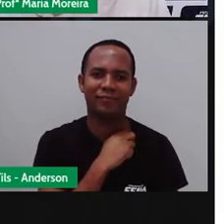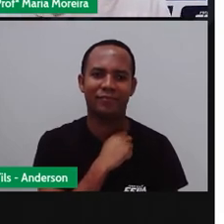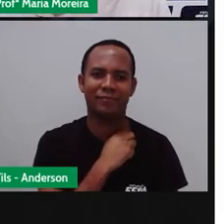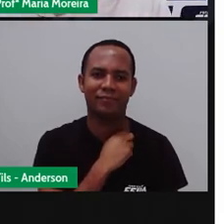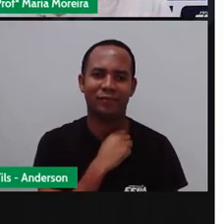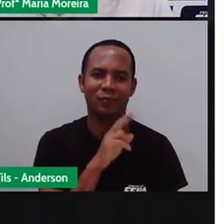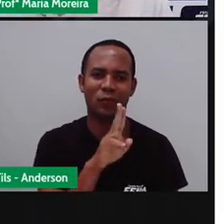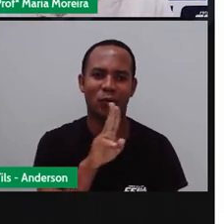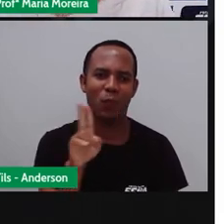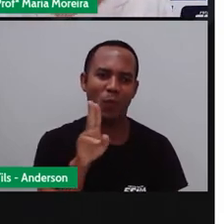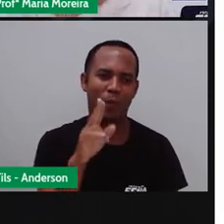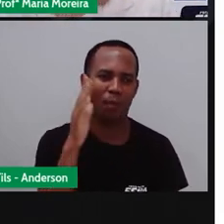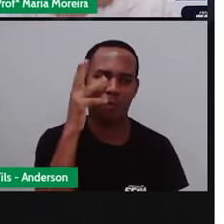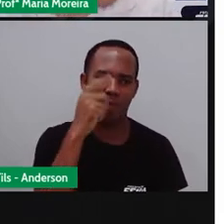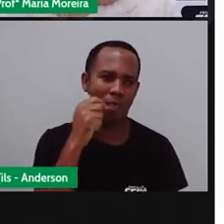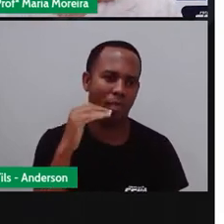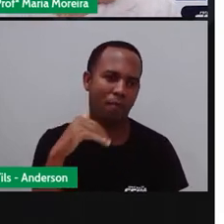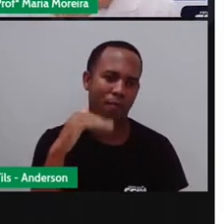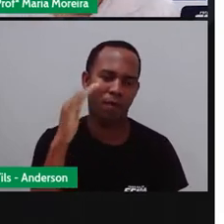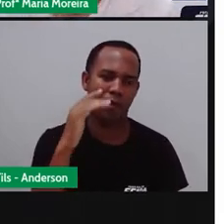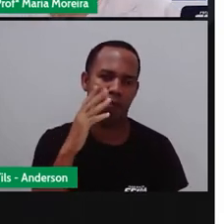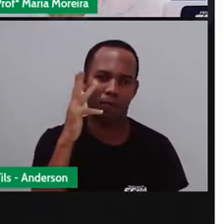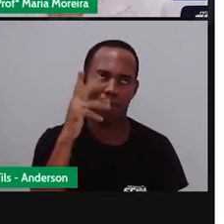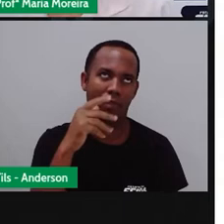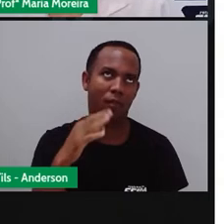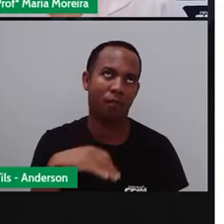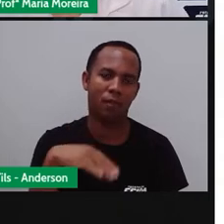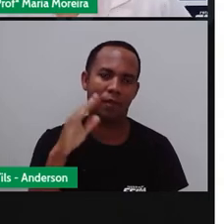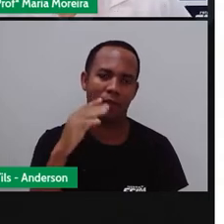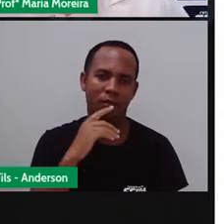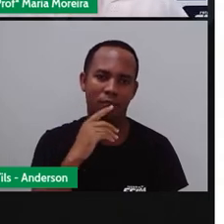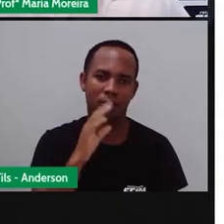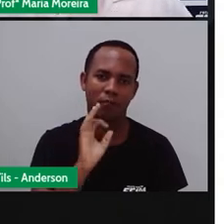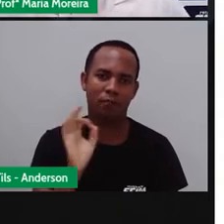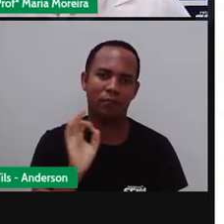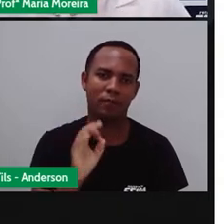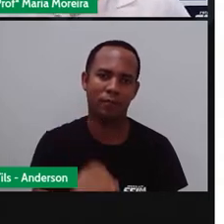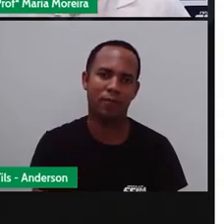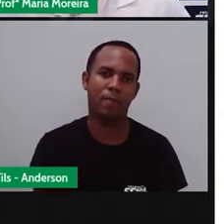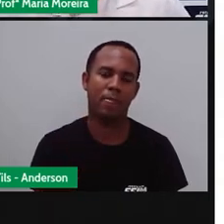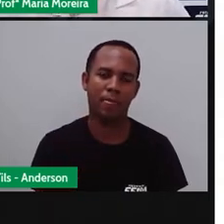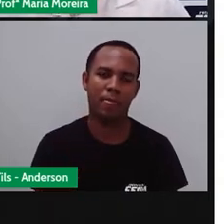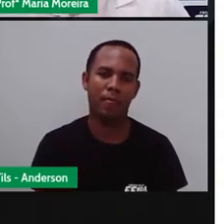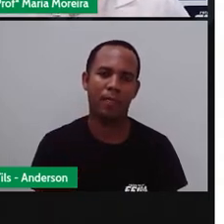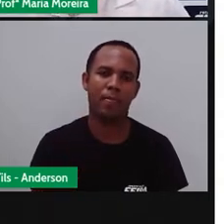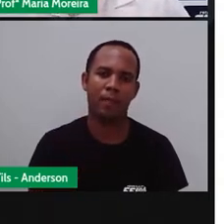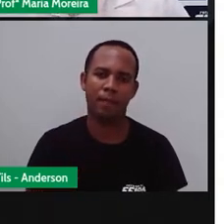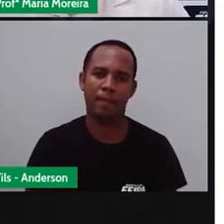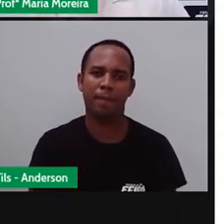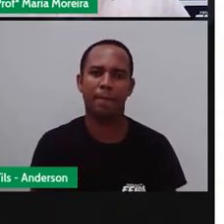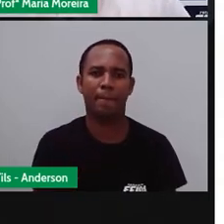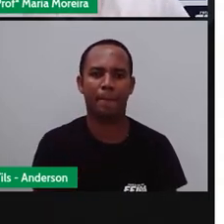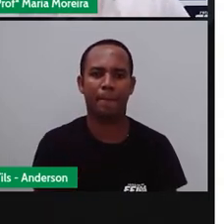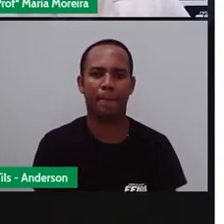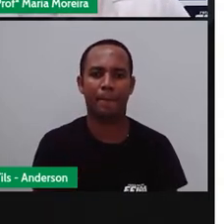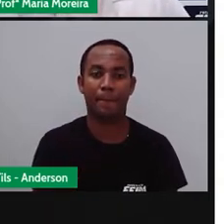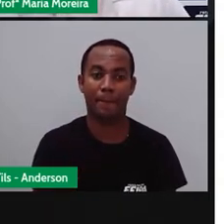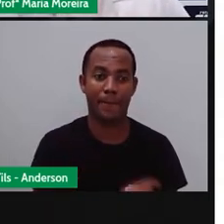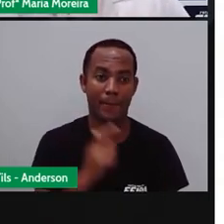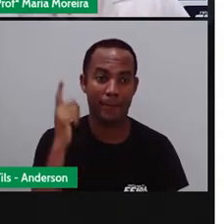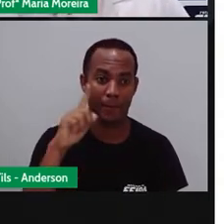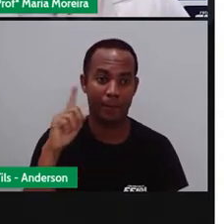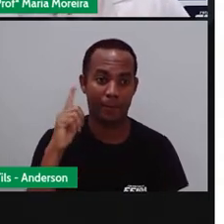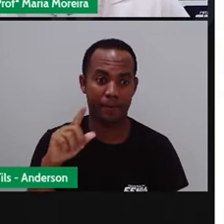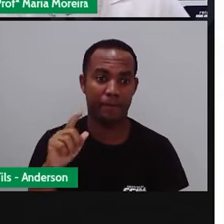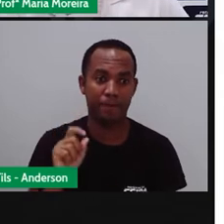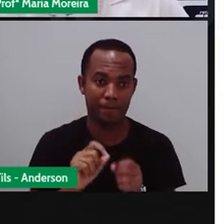menina bonito, mas é Aisha, para poder rimar com caixa. Vamos para o próximo. E aí, conseguiram fazer com a